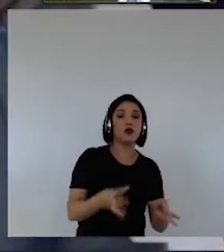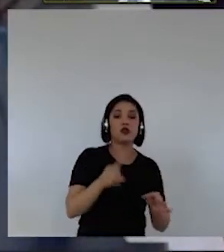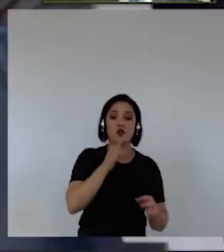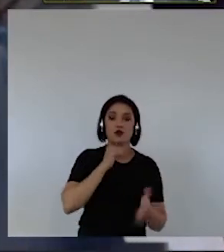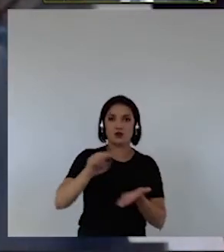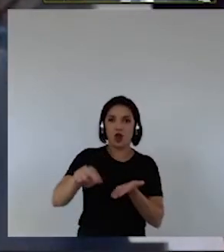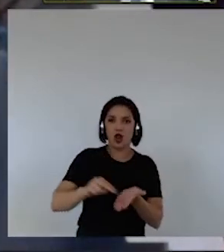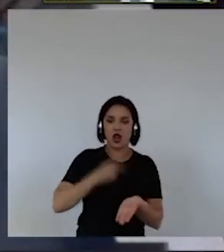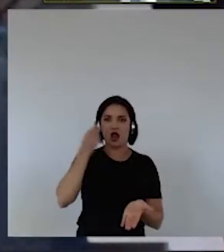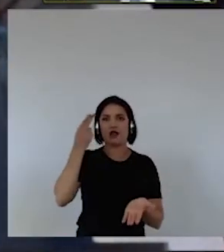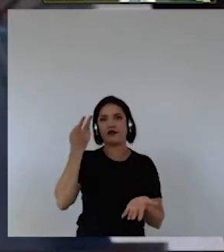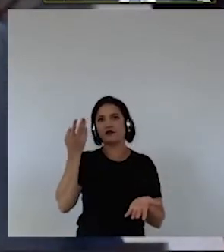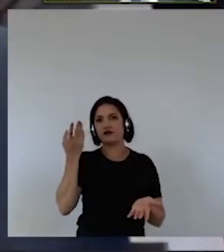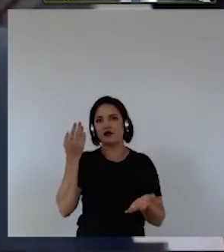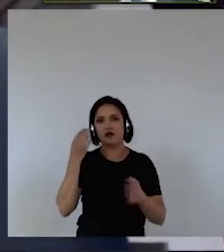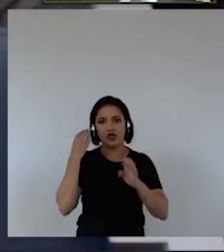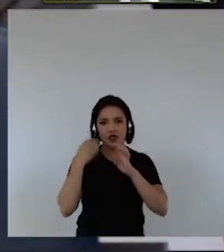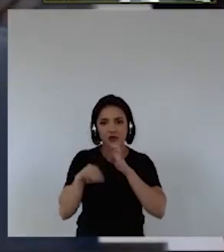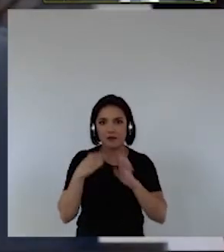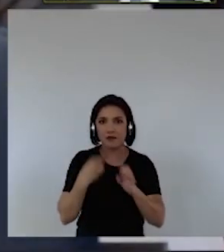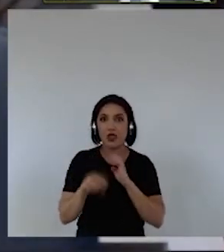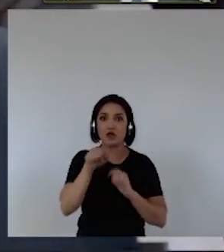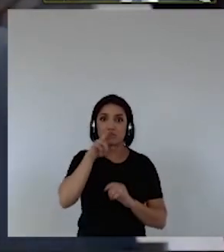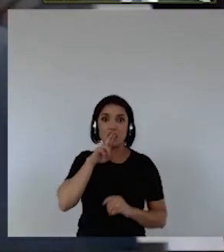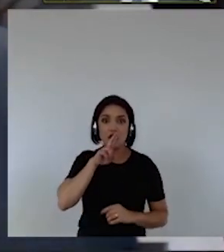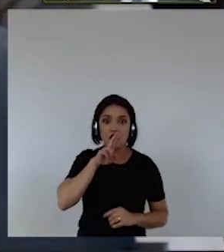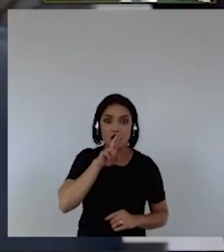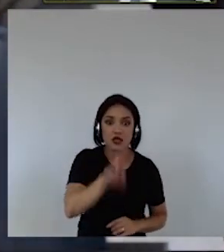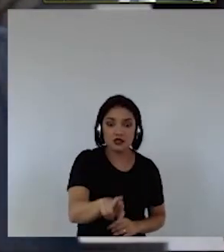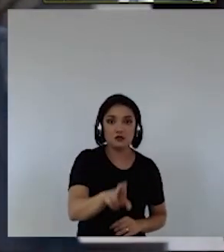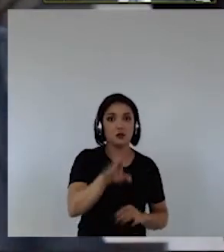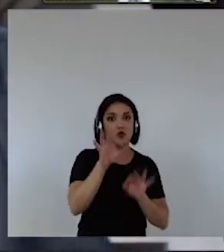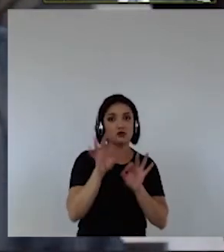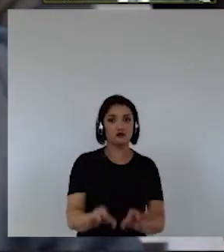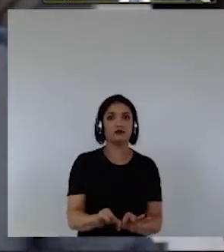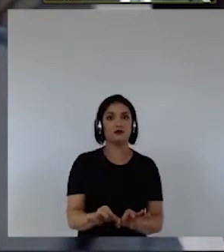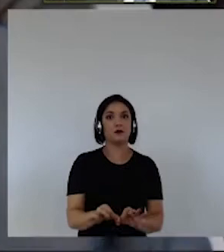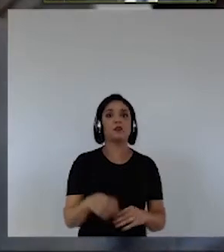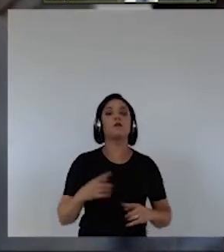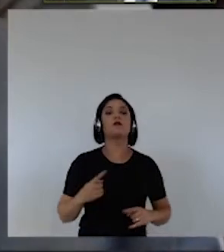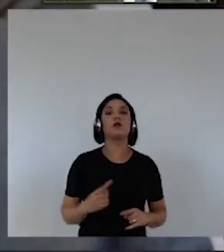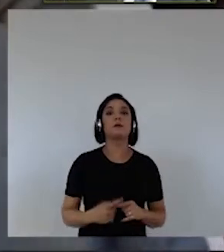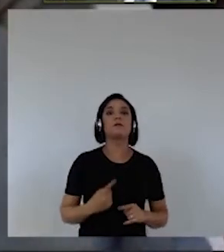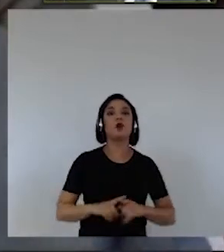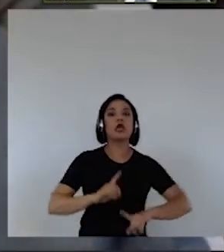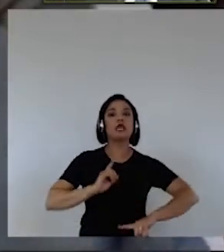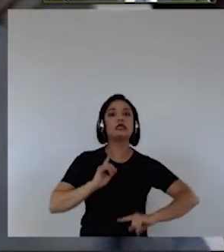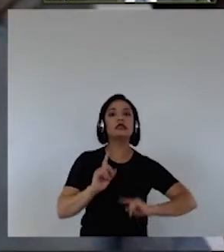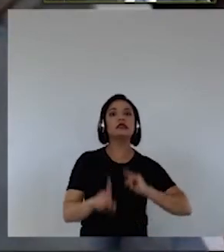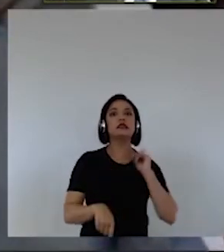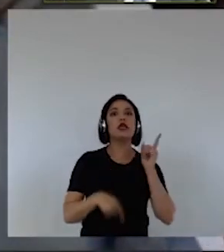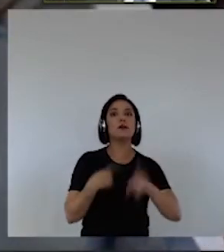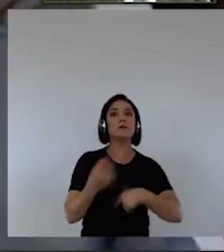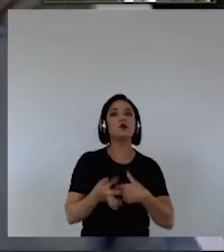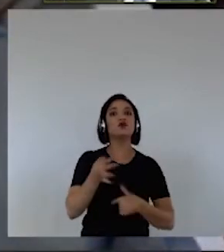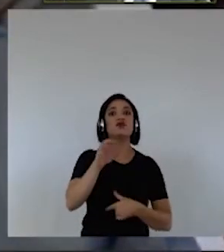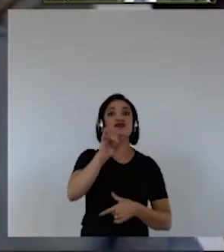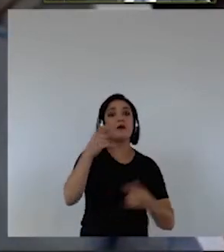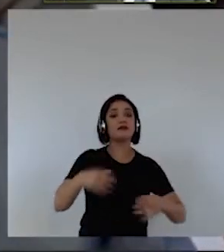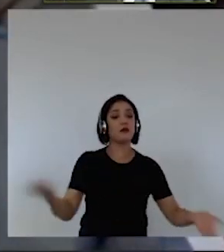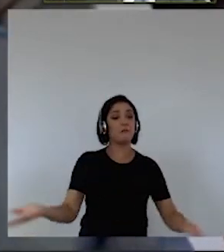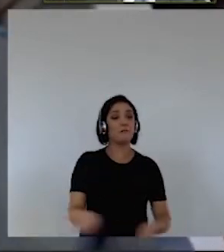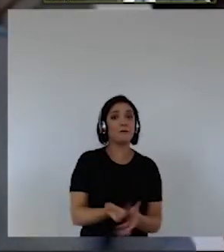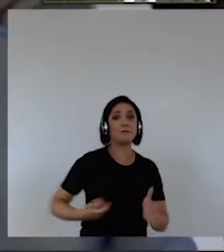carta ou manda um e-mail, responda supervisionando, porque ganha quem tem a melhor prova,